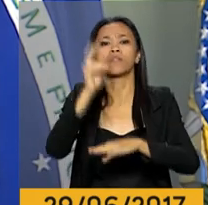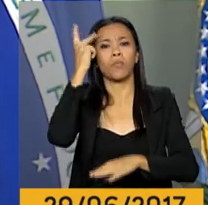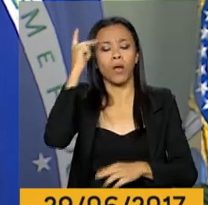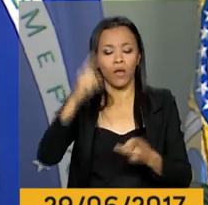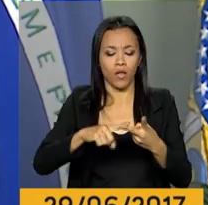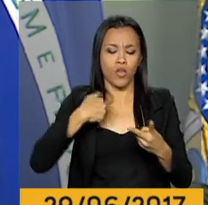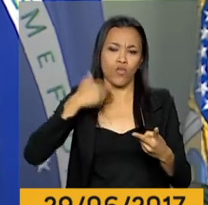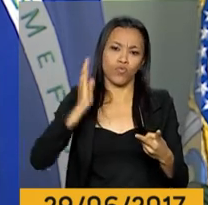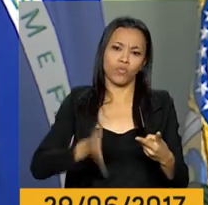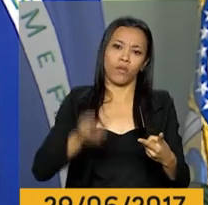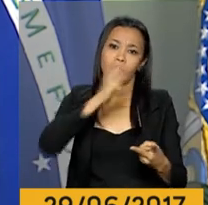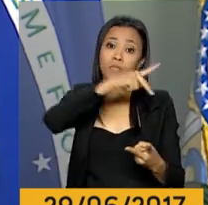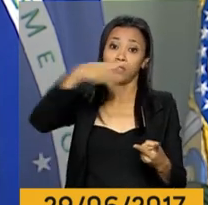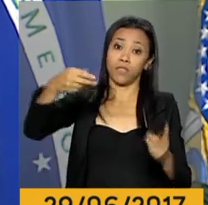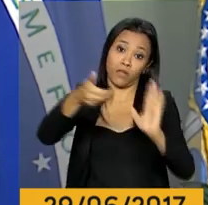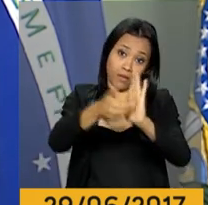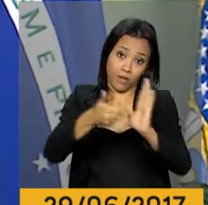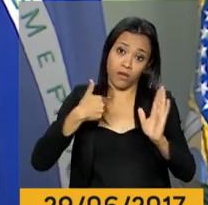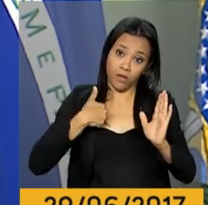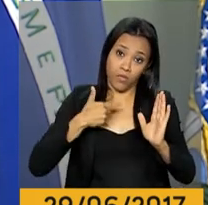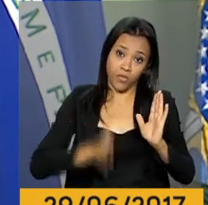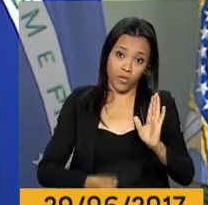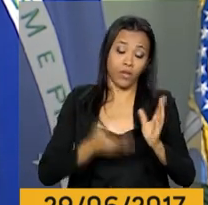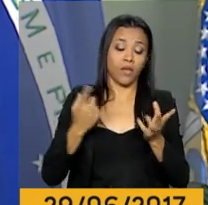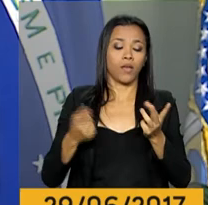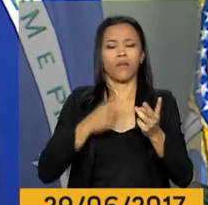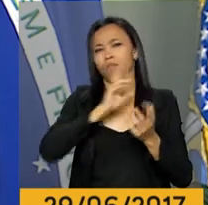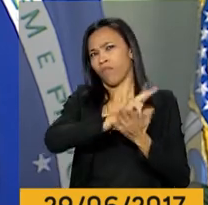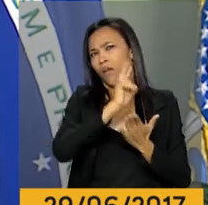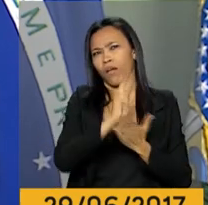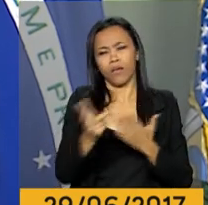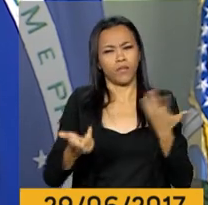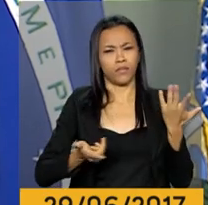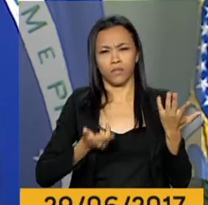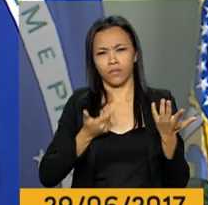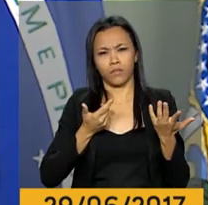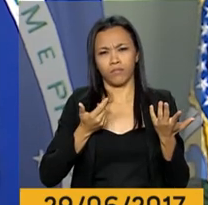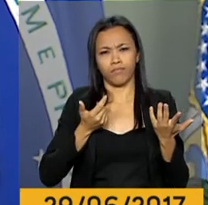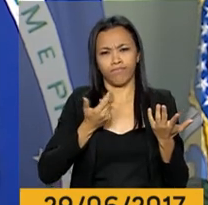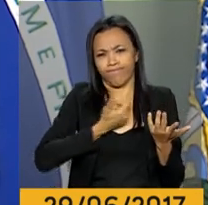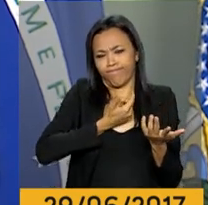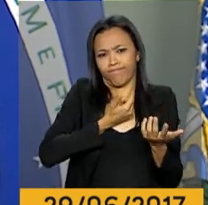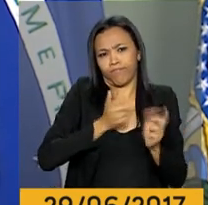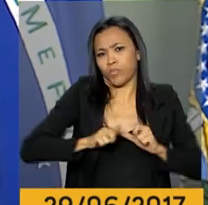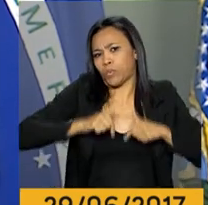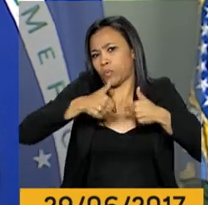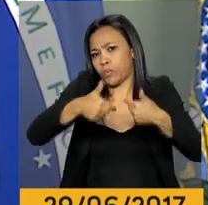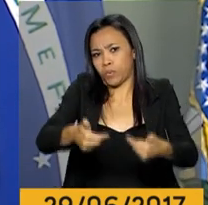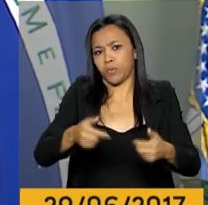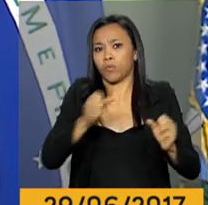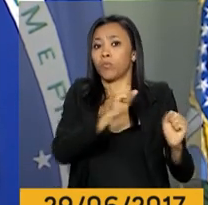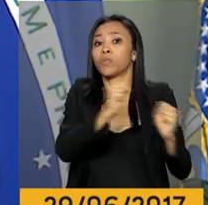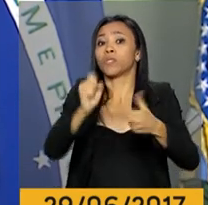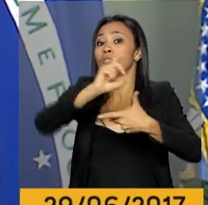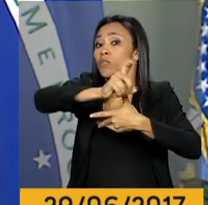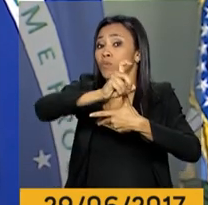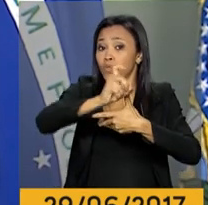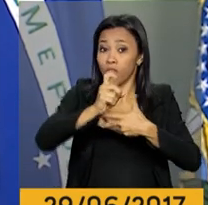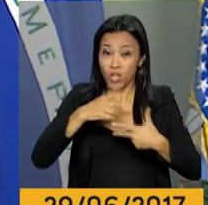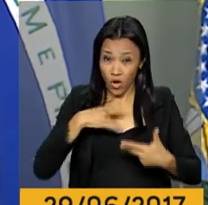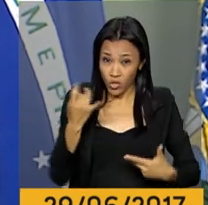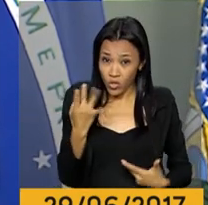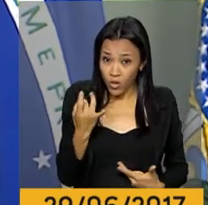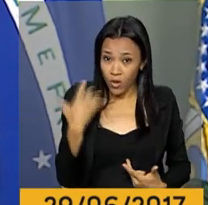às vezes mais variadas tarefas executivas fazer tudo sozinho